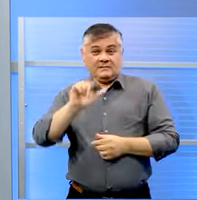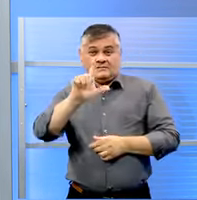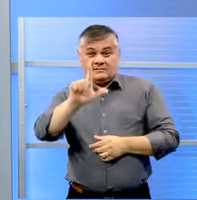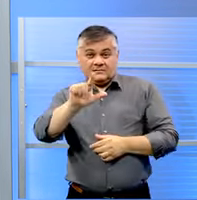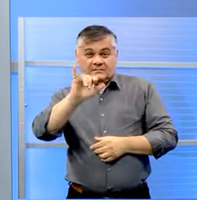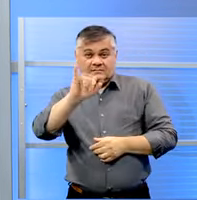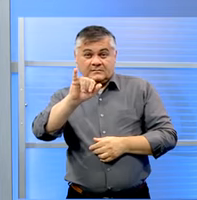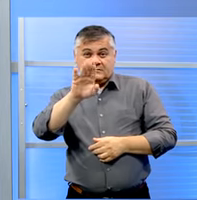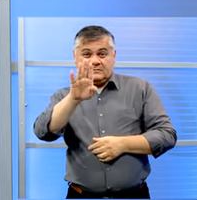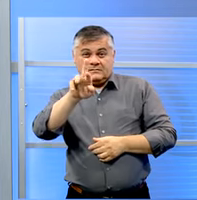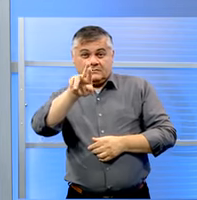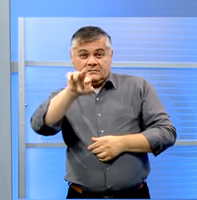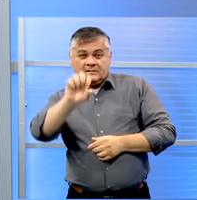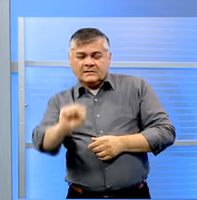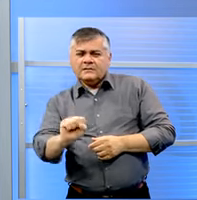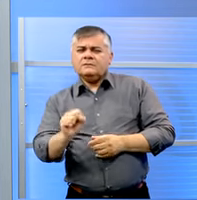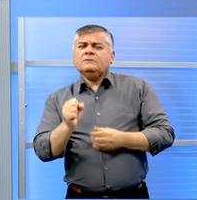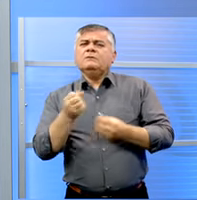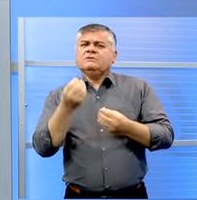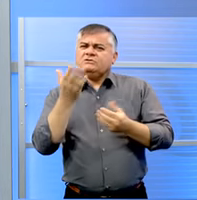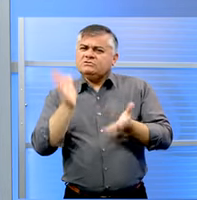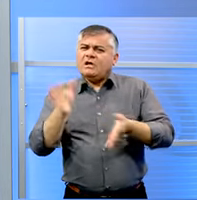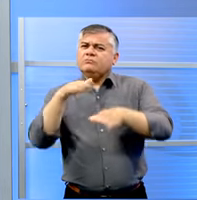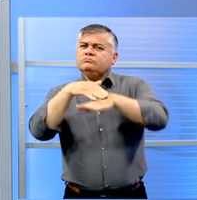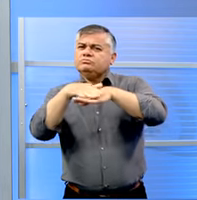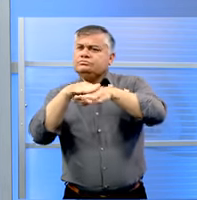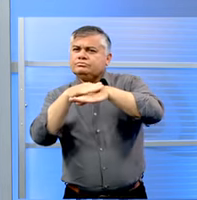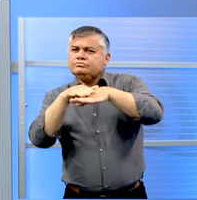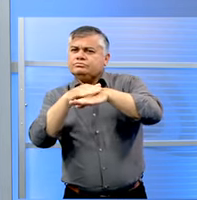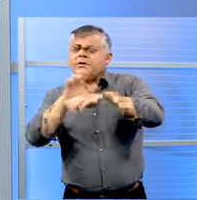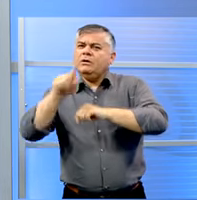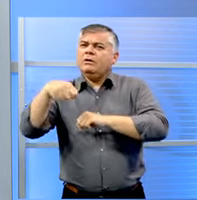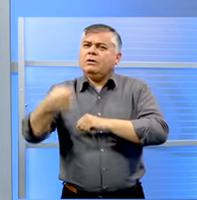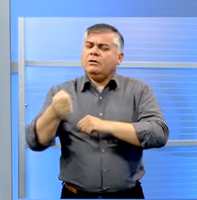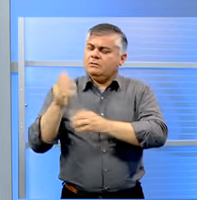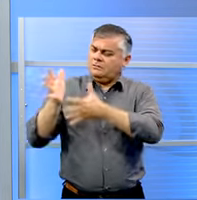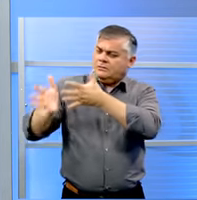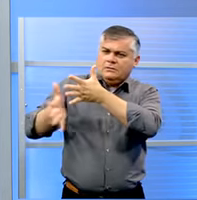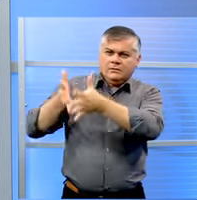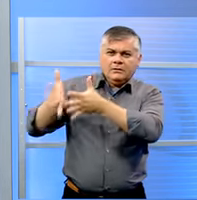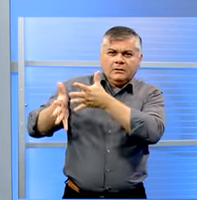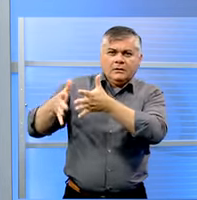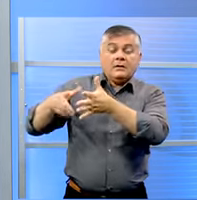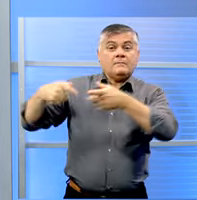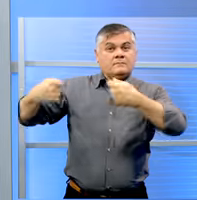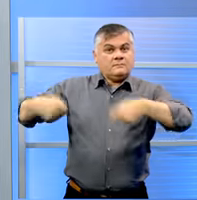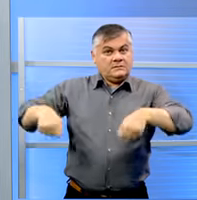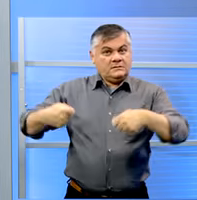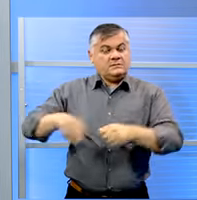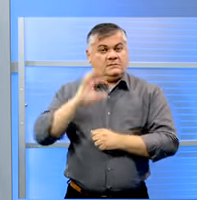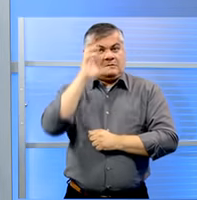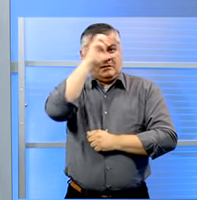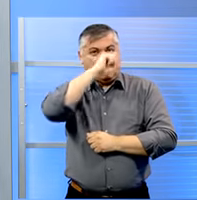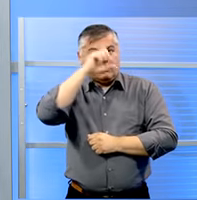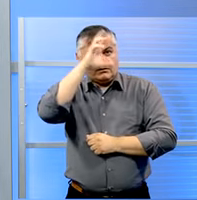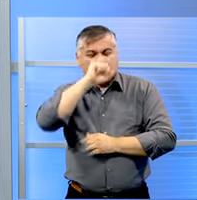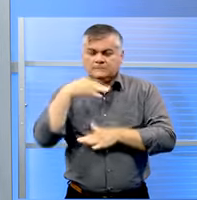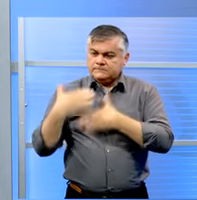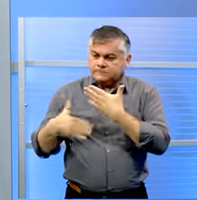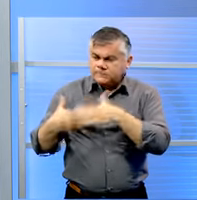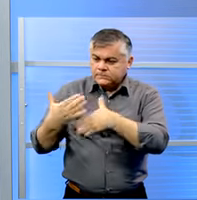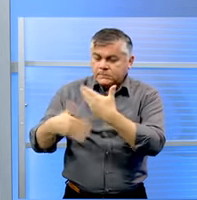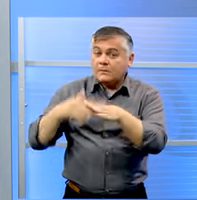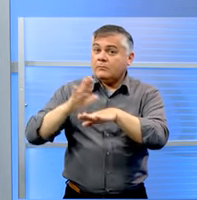língua brasileira de sinais. Como nós já conversamos, a língua brasileira de sinais, ela necessita ser aprendida e desenvolvida